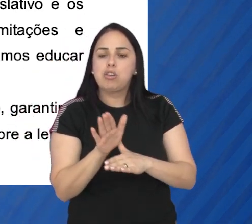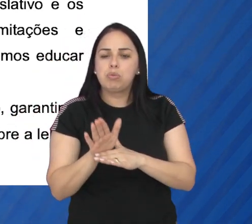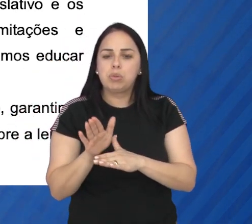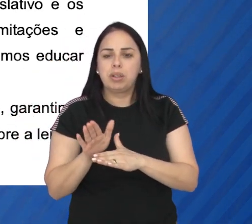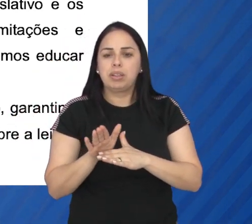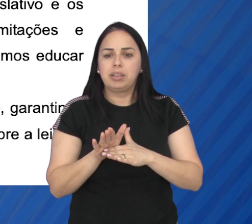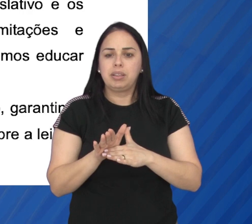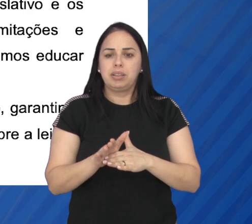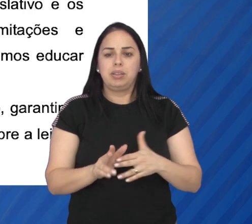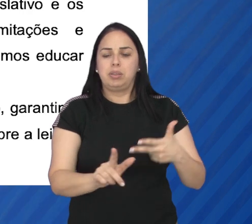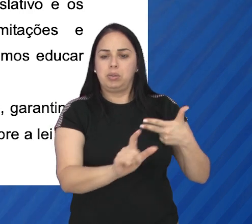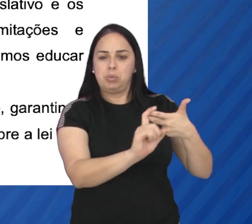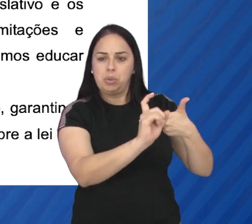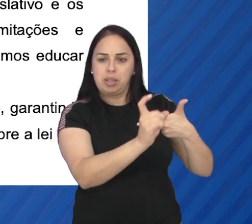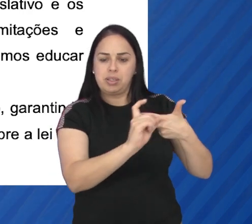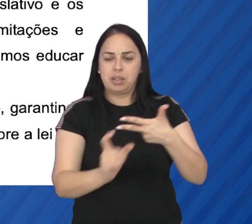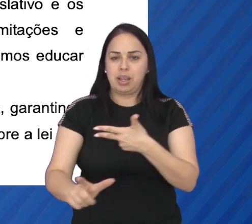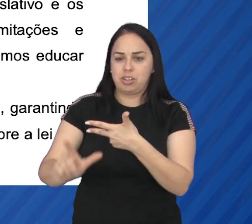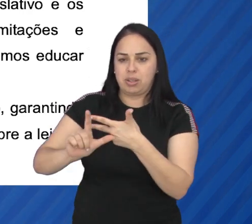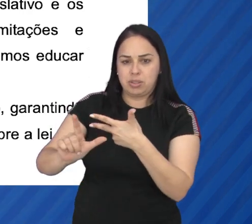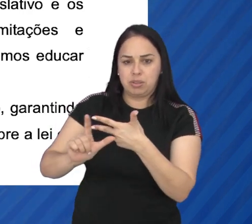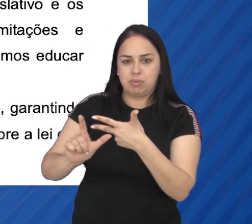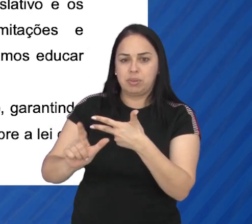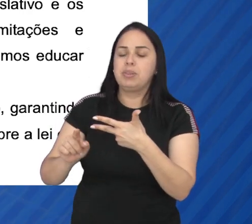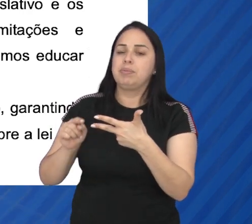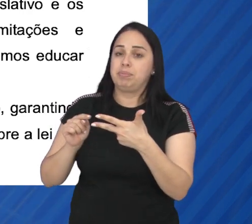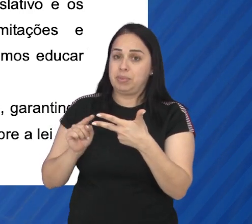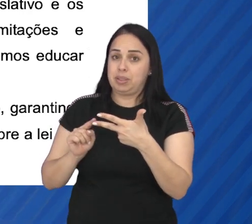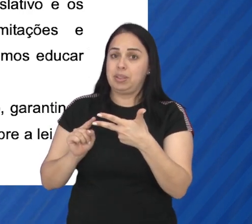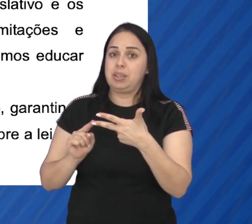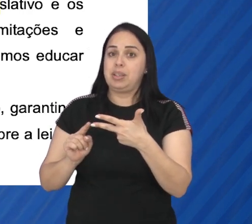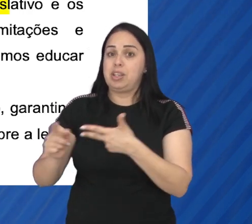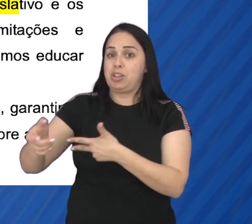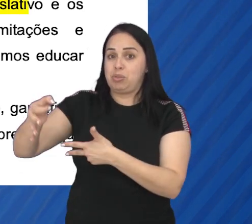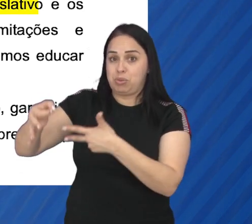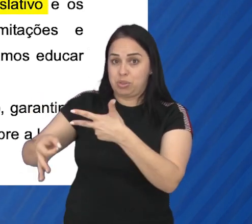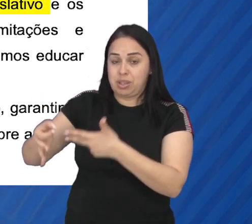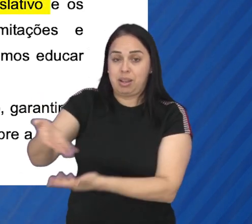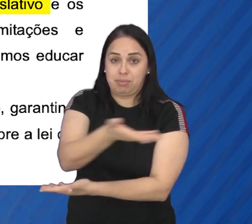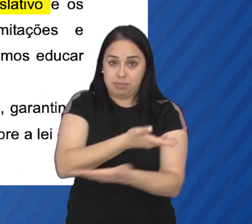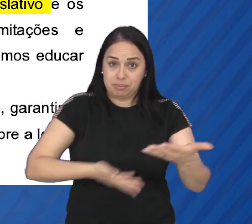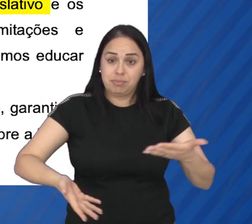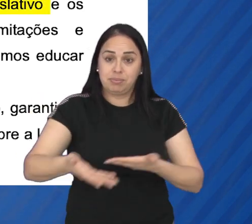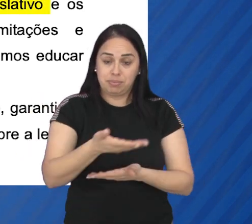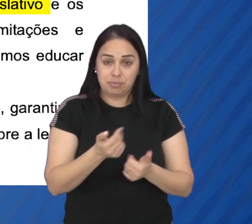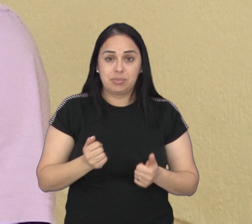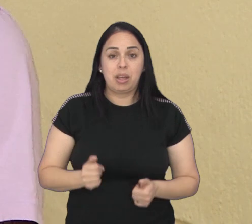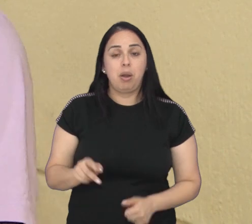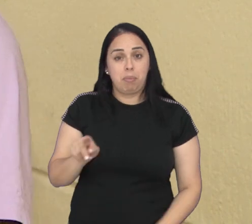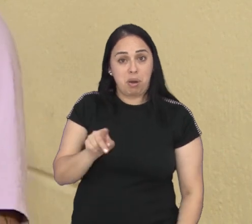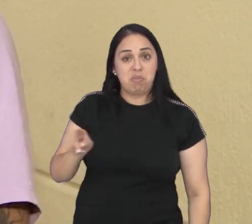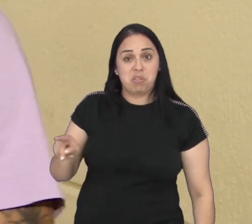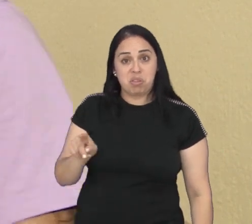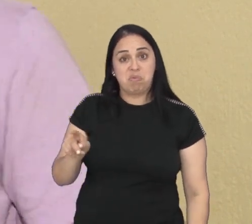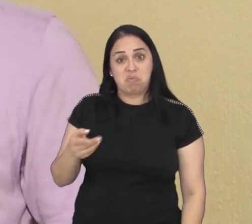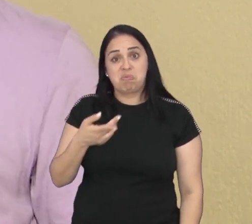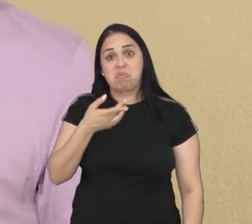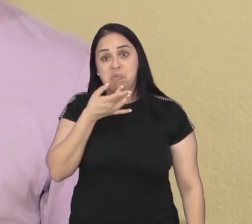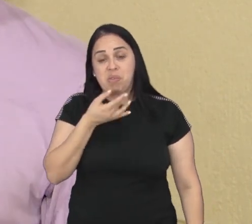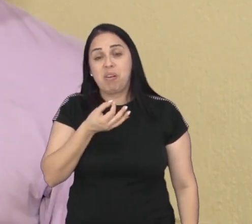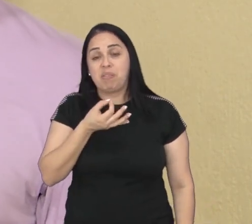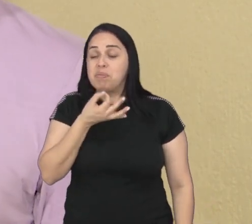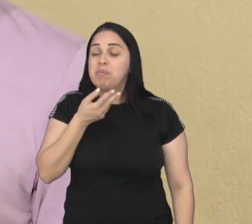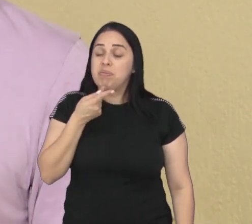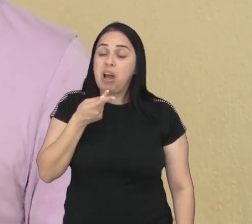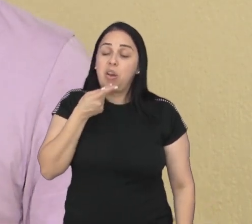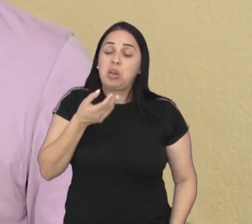disciplina, por exemplo, a relação entre os poderes executivo, legislativo e judiciário. O professor considera